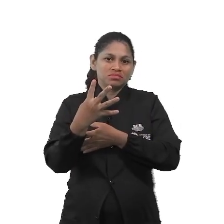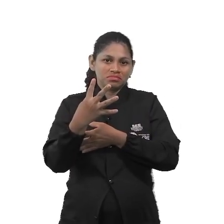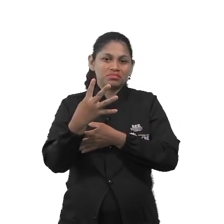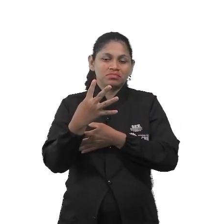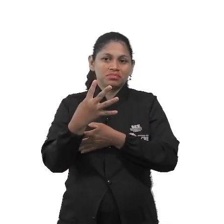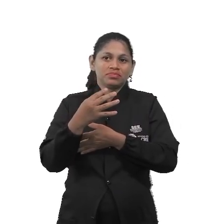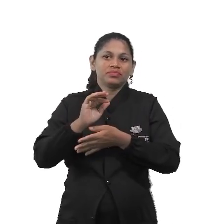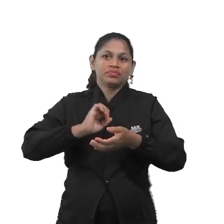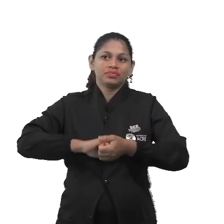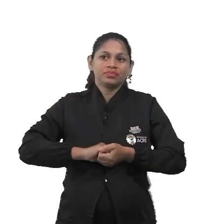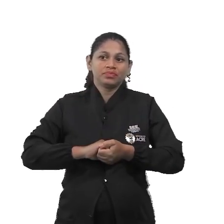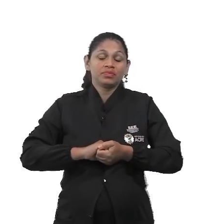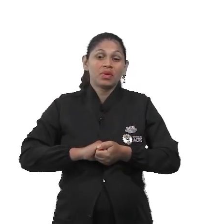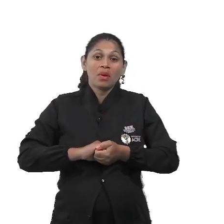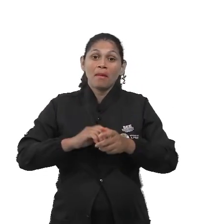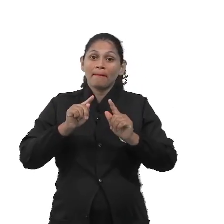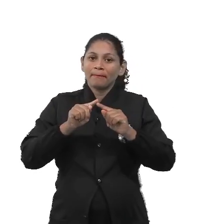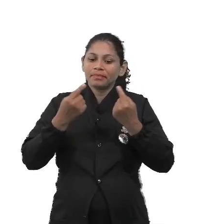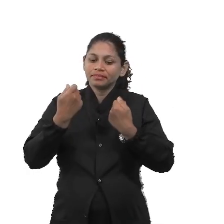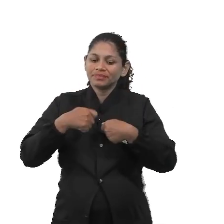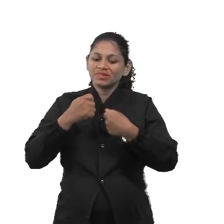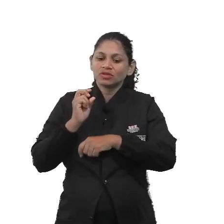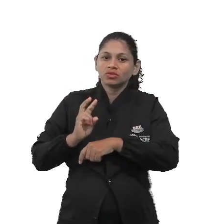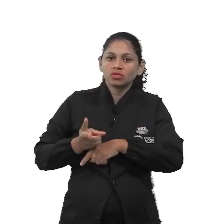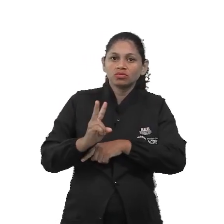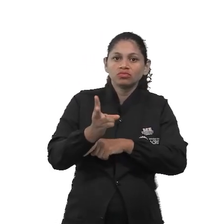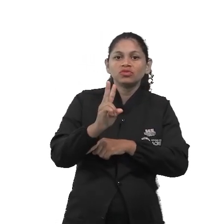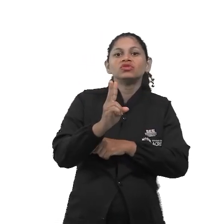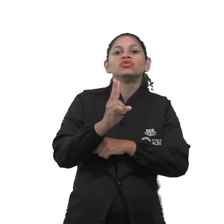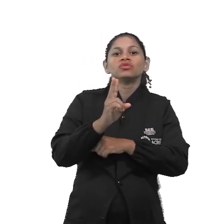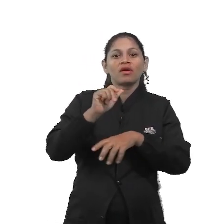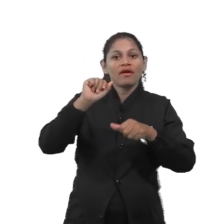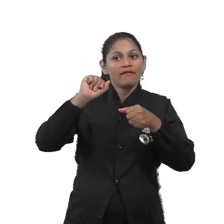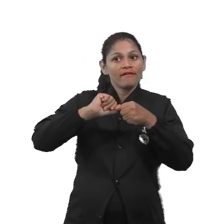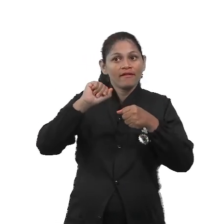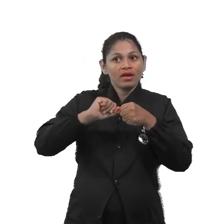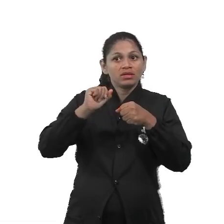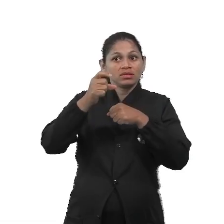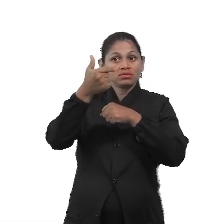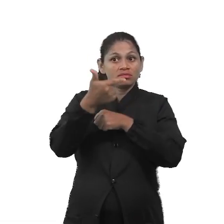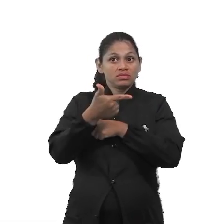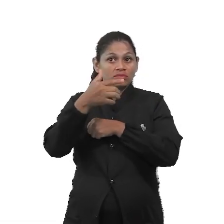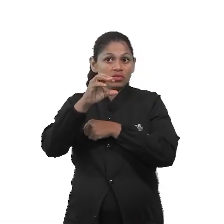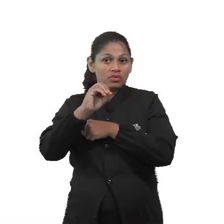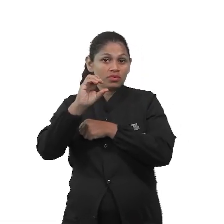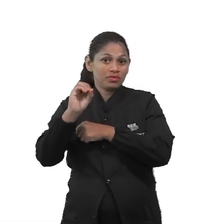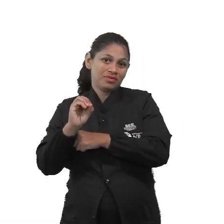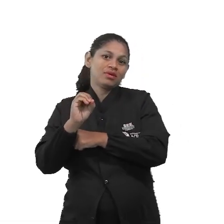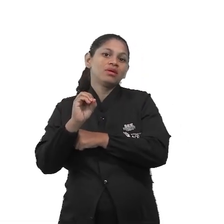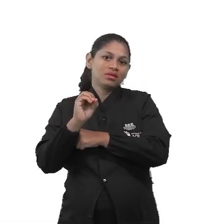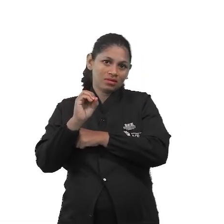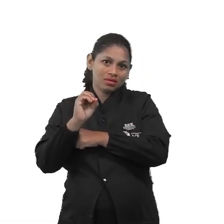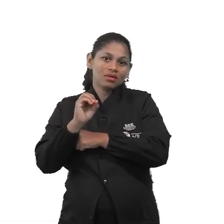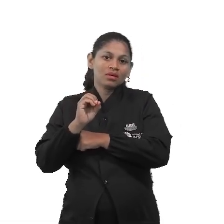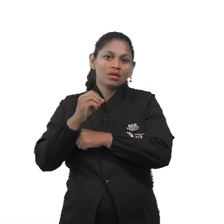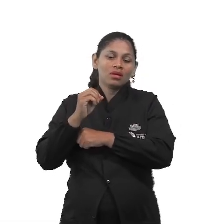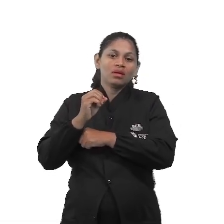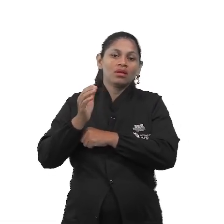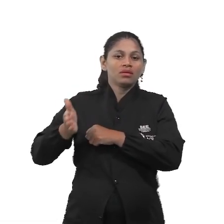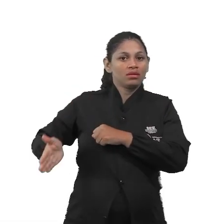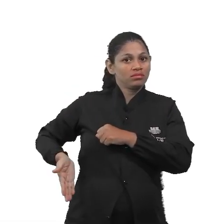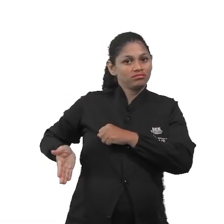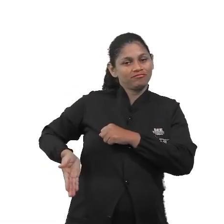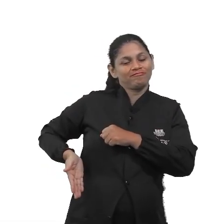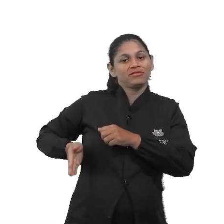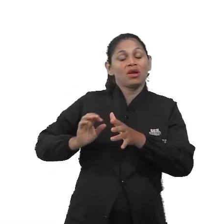seja, a mesma produção, os mesmos 200 jeans, certo? Em quantos dias de trabalho o novo quadro de funcionários